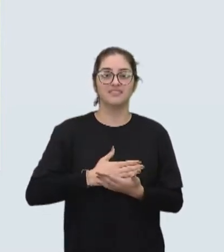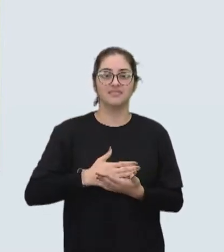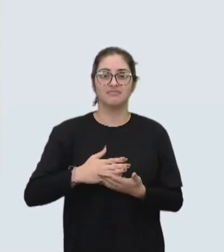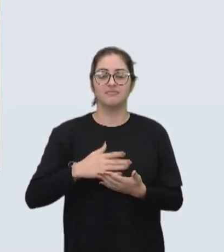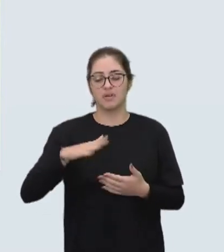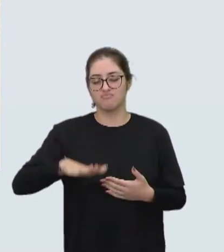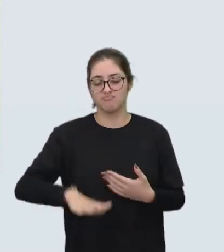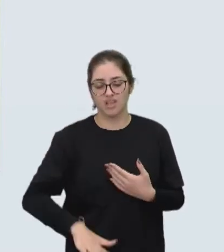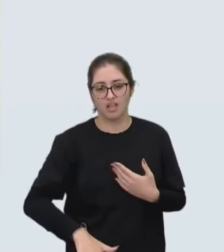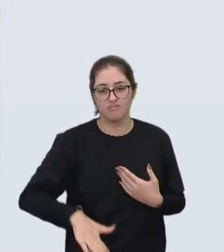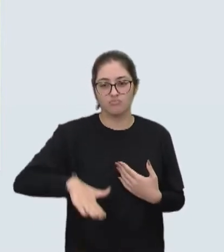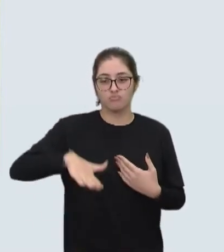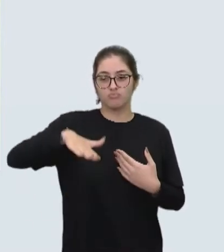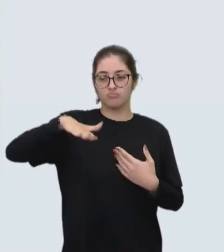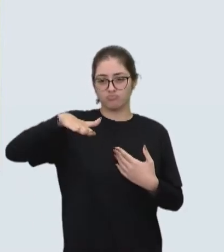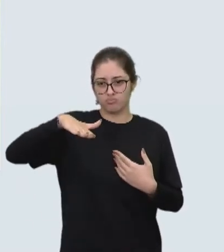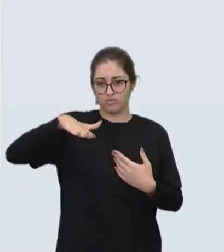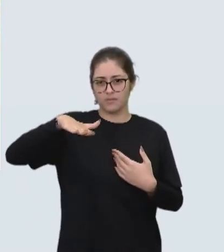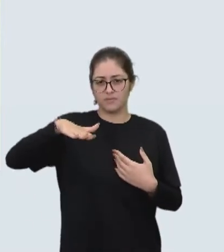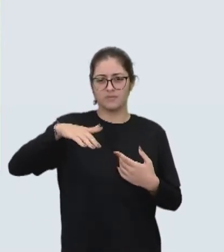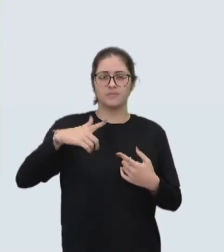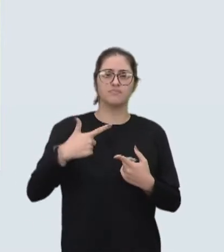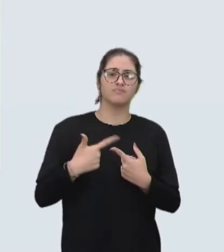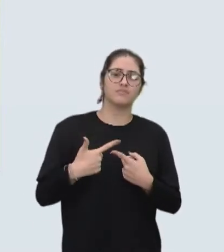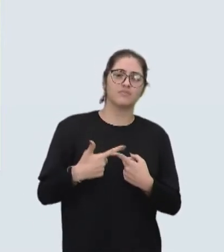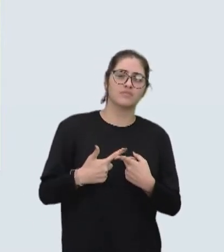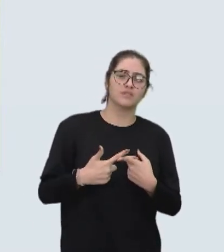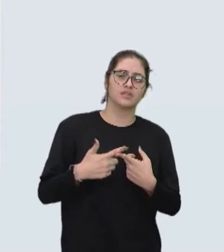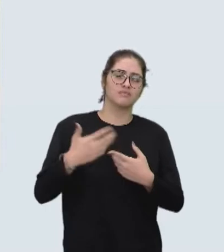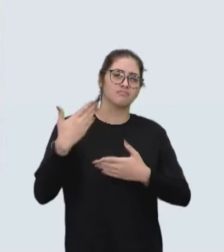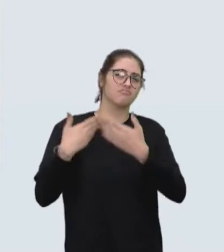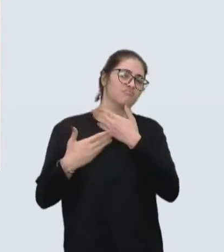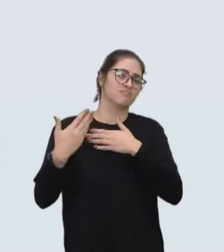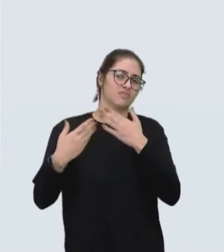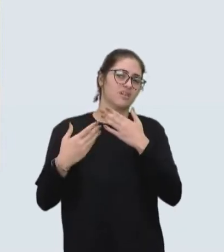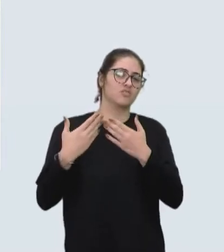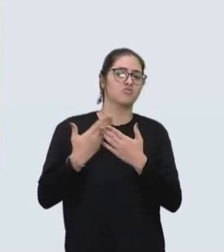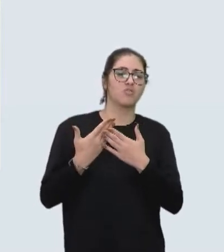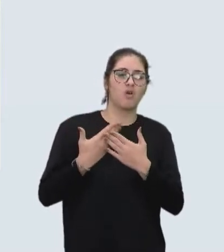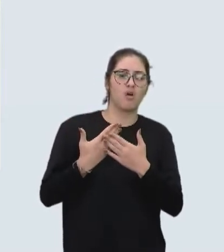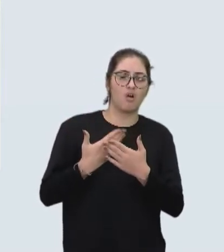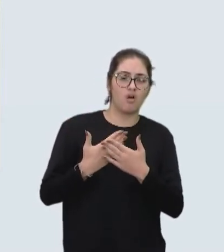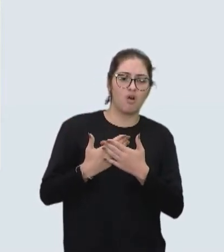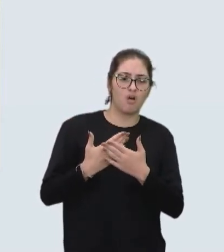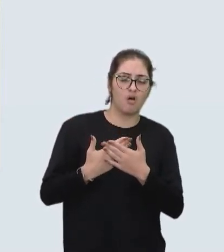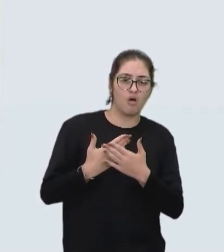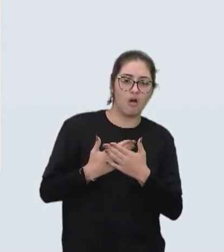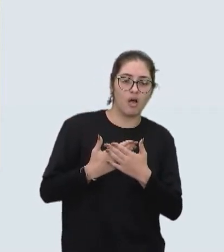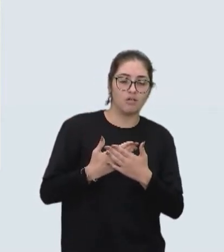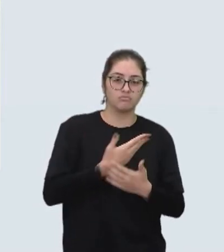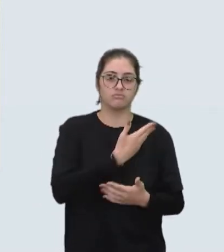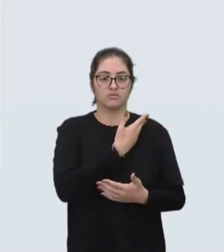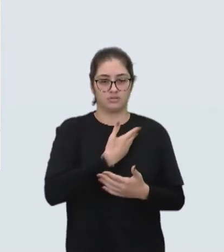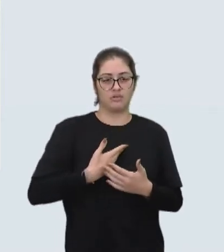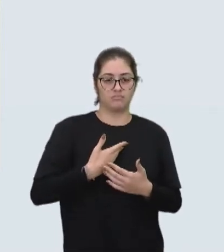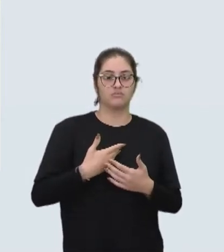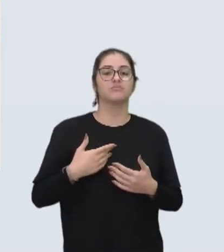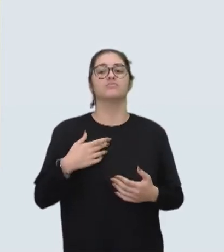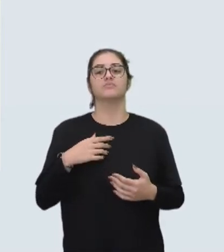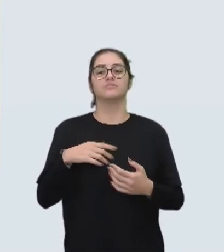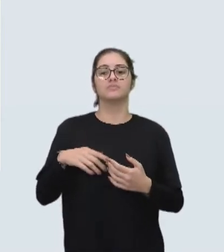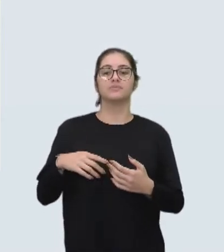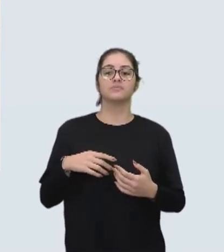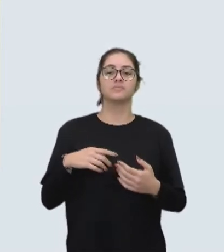pequeno, porque a minha professora do jardim de infância, tudo escola pública, deixo bem claro aqui, lá na Itália,